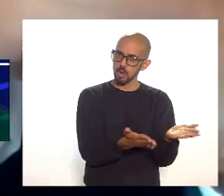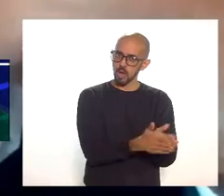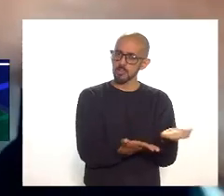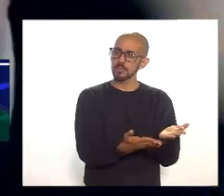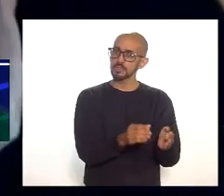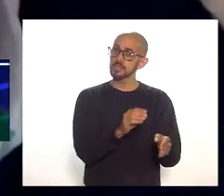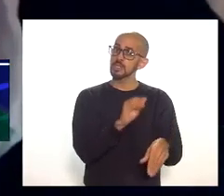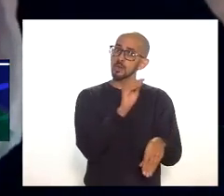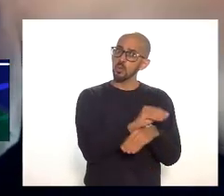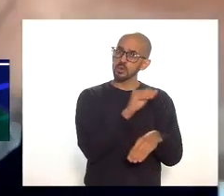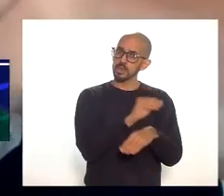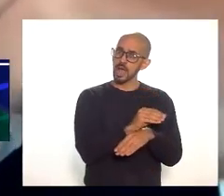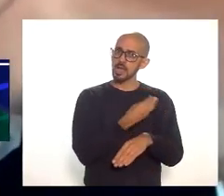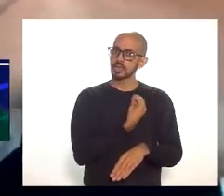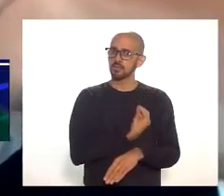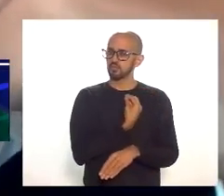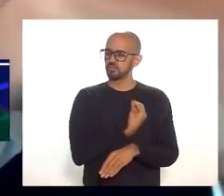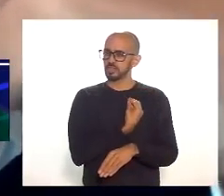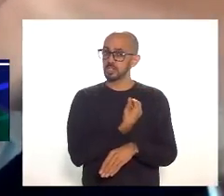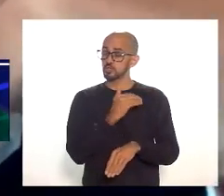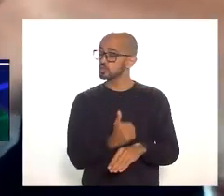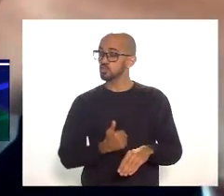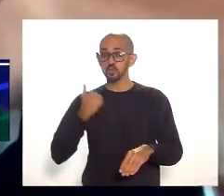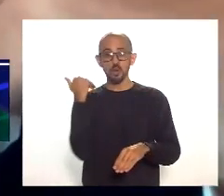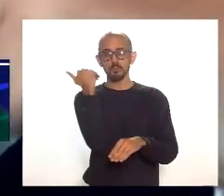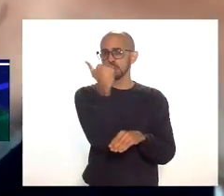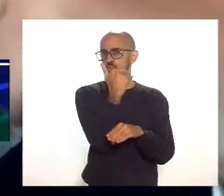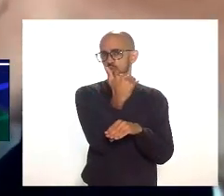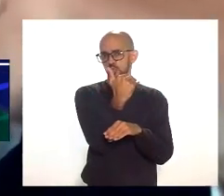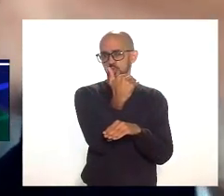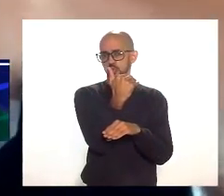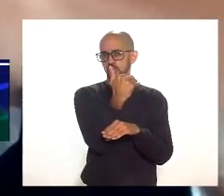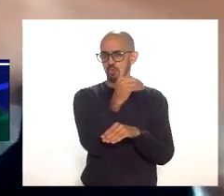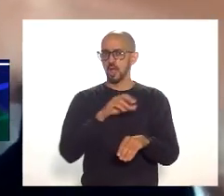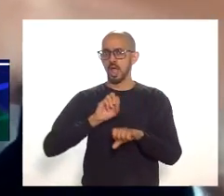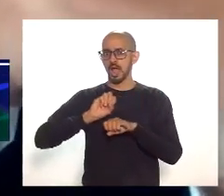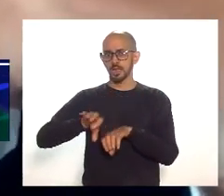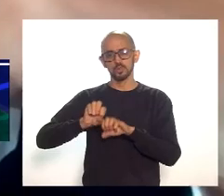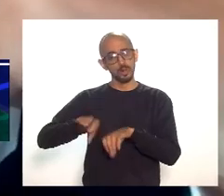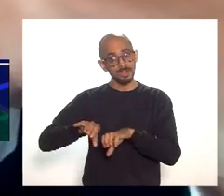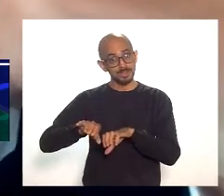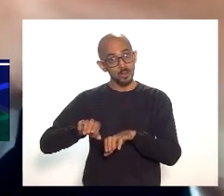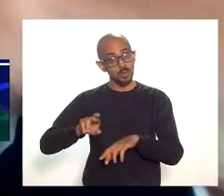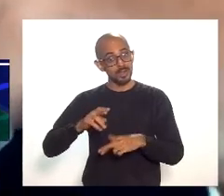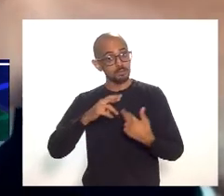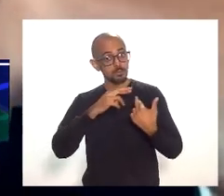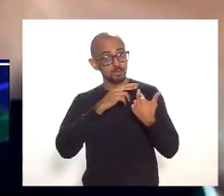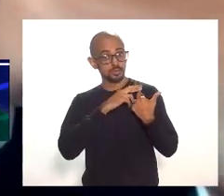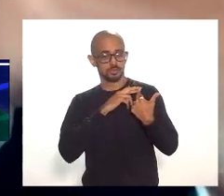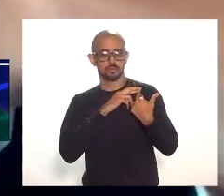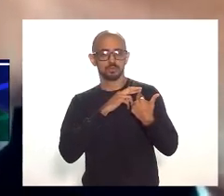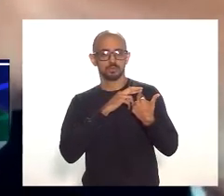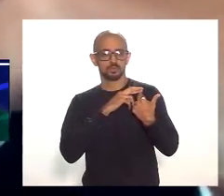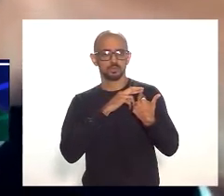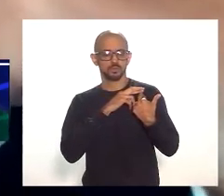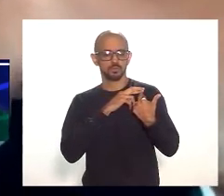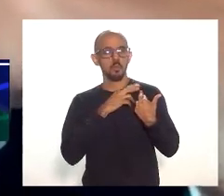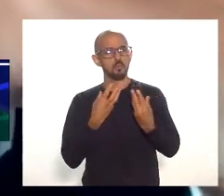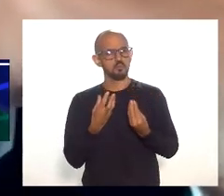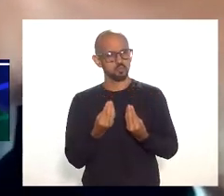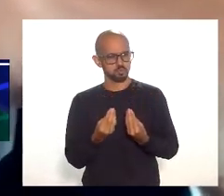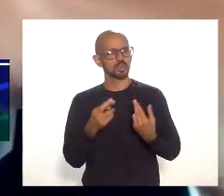vida. E, sobretudo, em defesa da educação. Mas é da educação com responsabilidade. Temos que ter muita responsabilidade